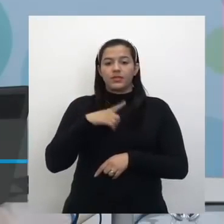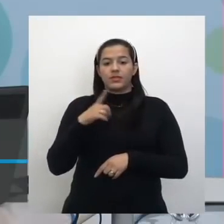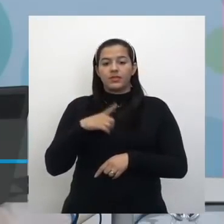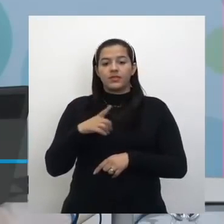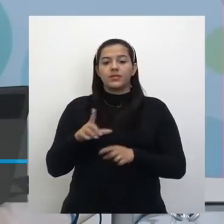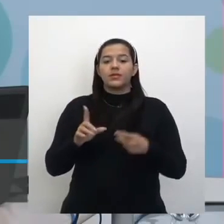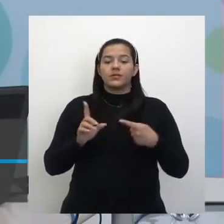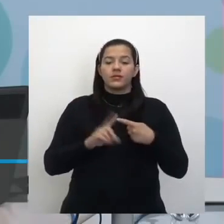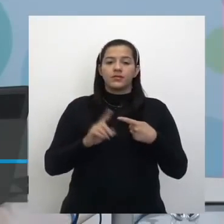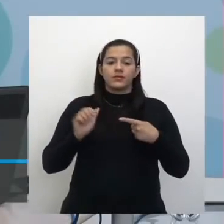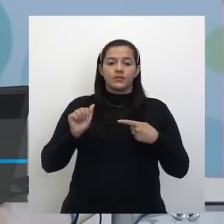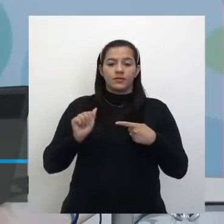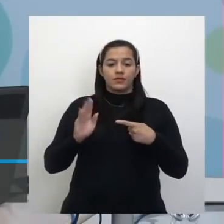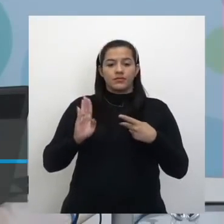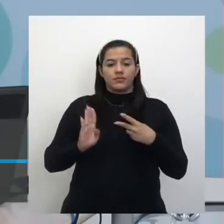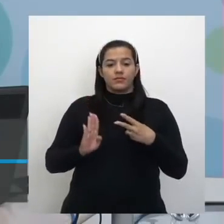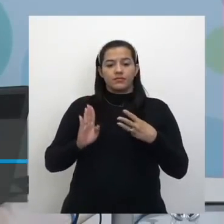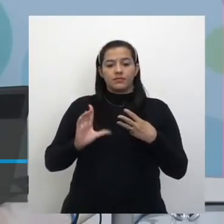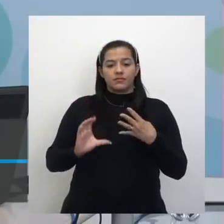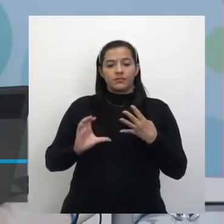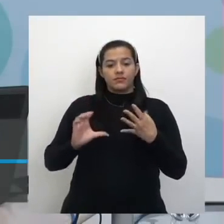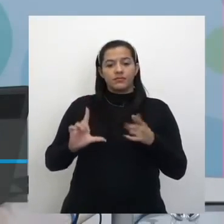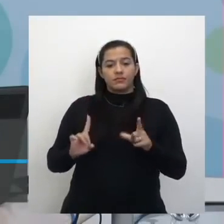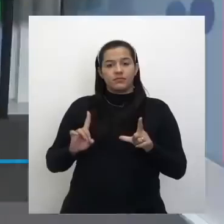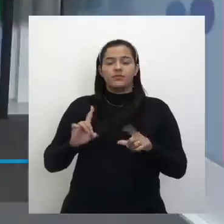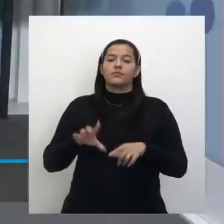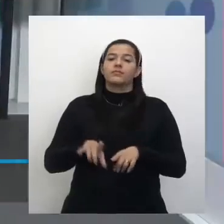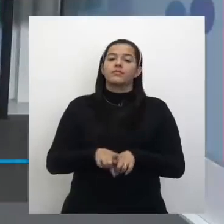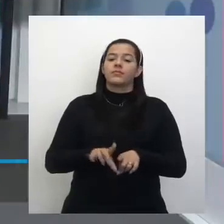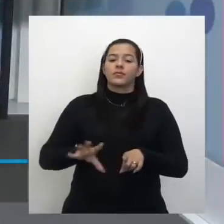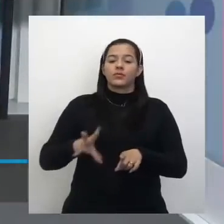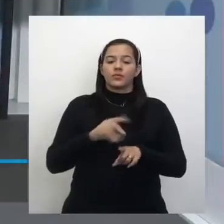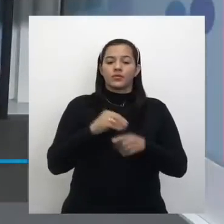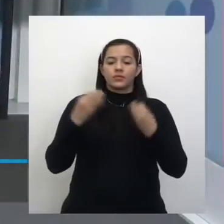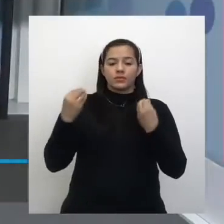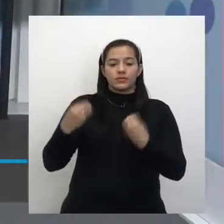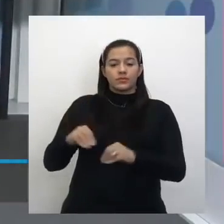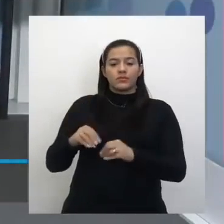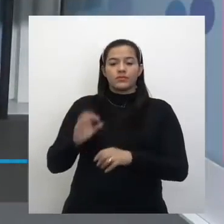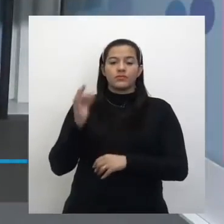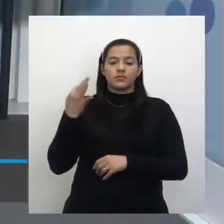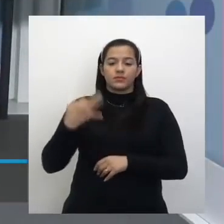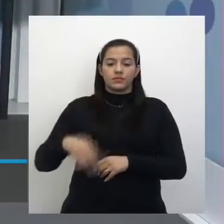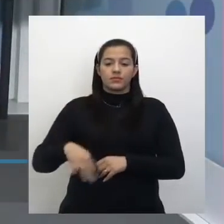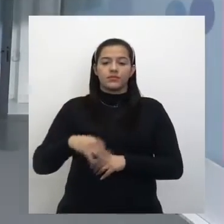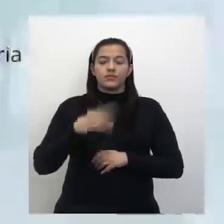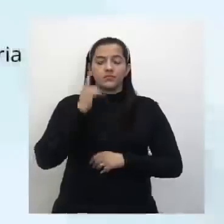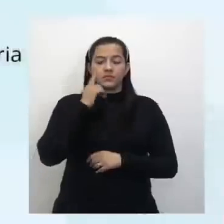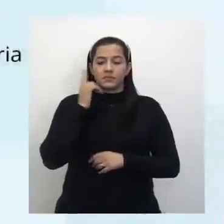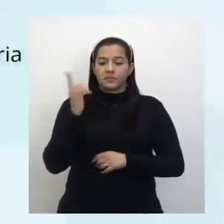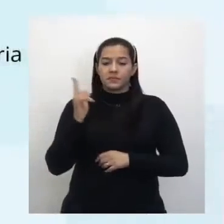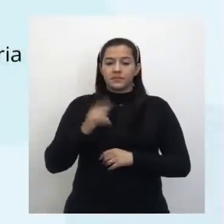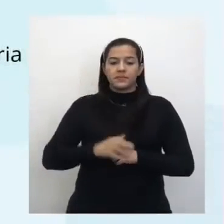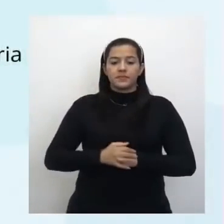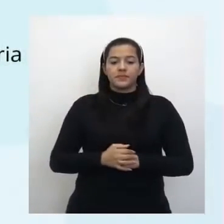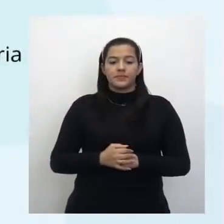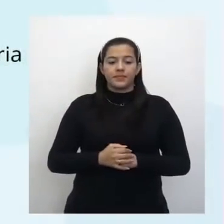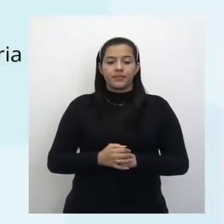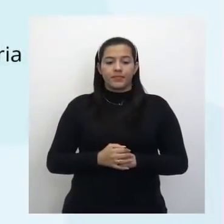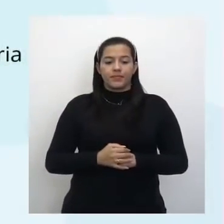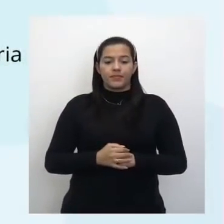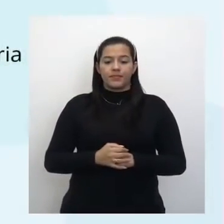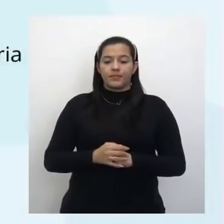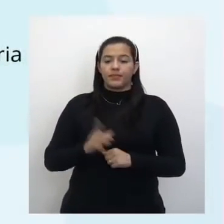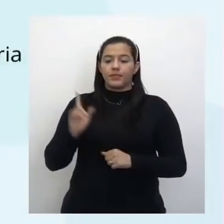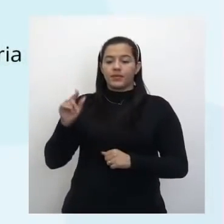Rings se ror and either Black or Red passarinho e Ok vamos corrigir aqui a gente